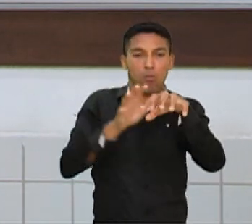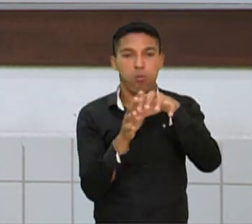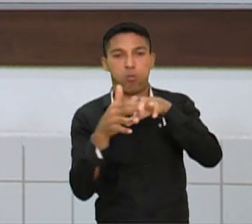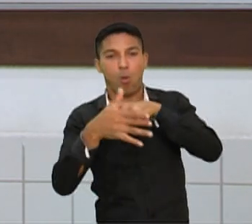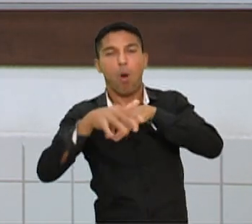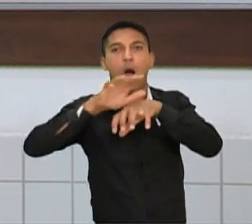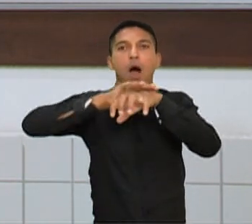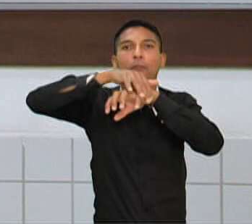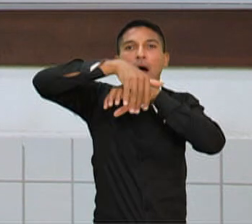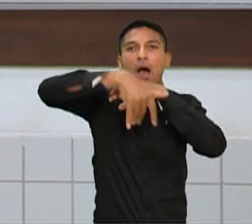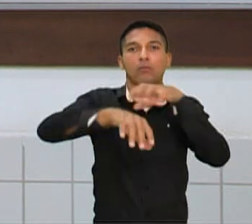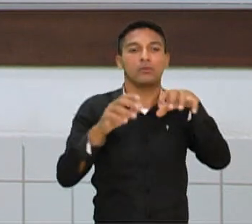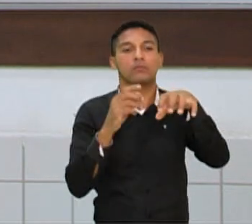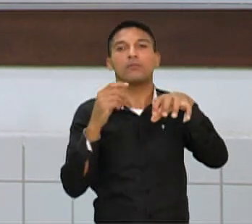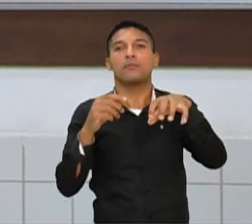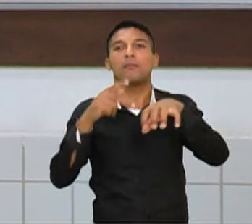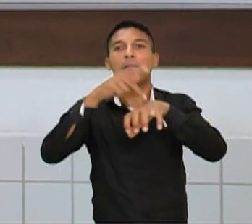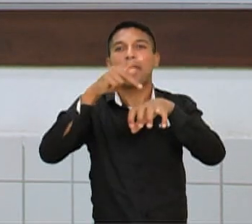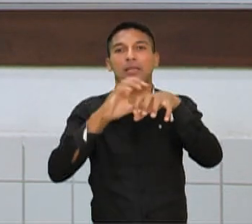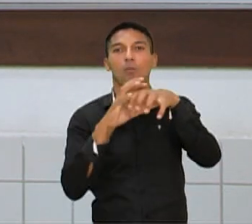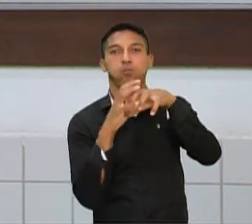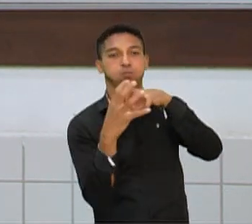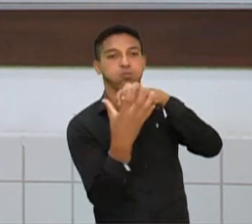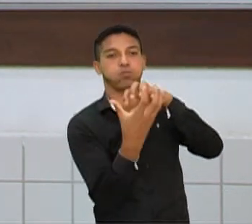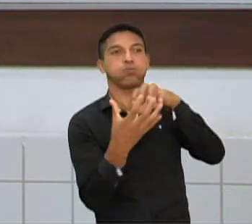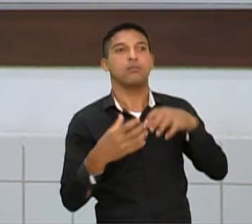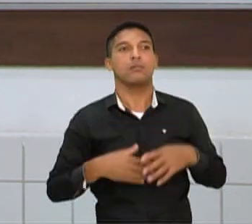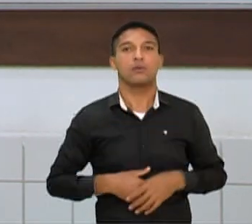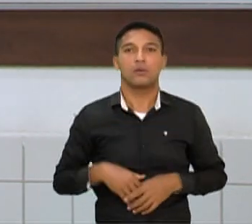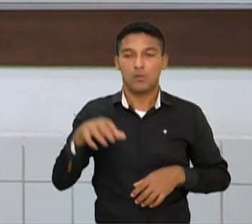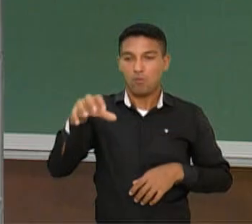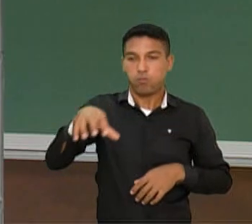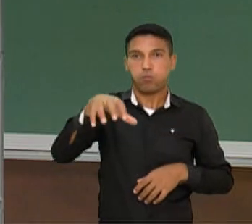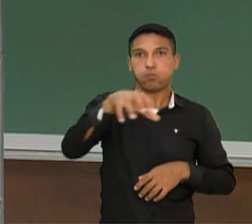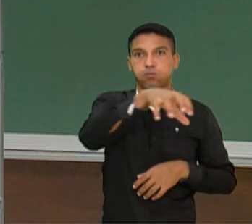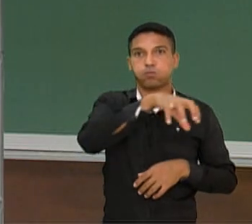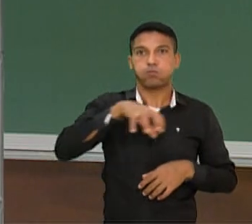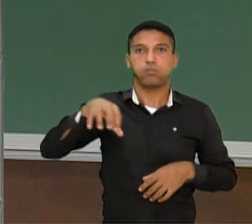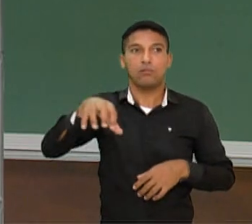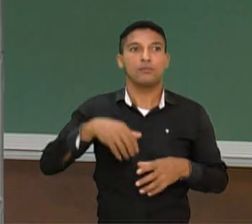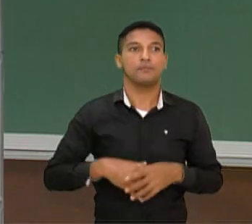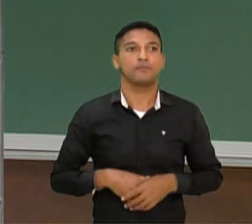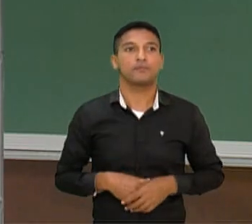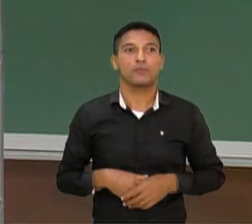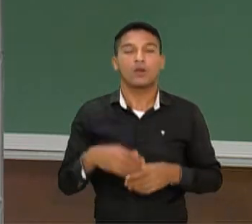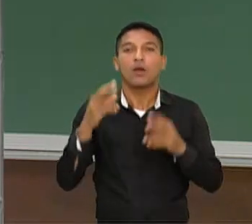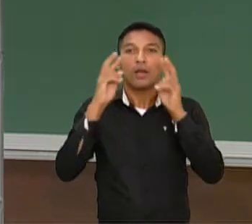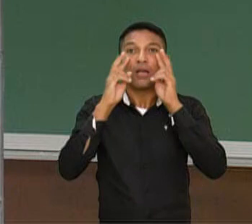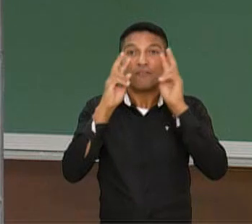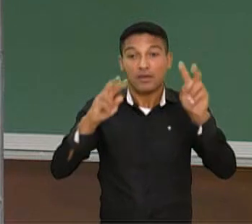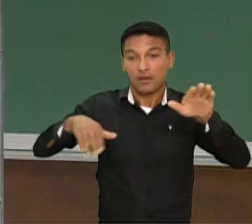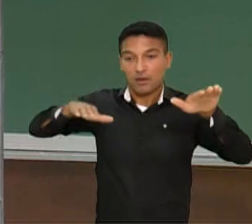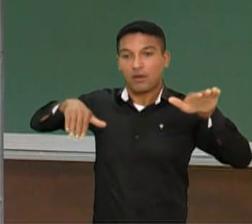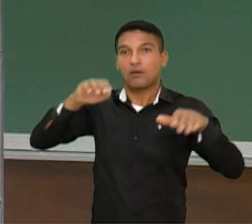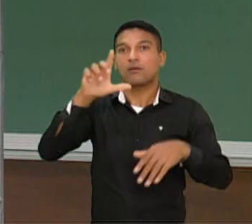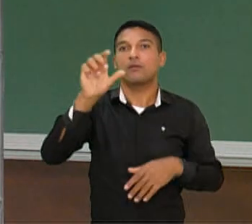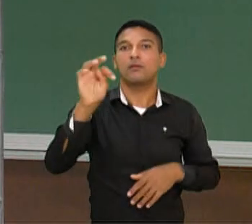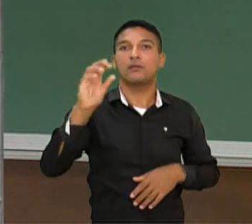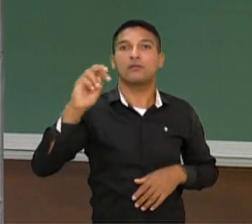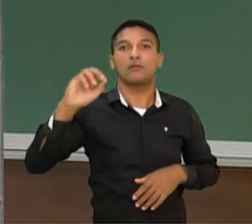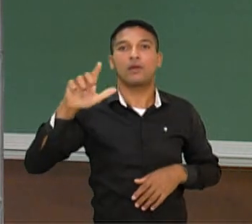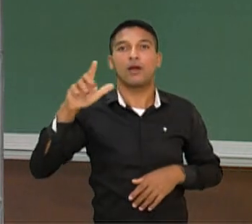região mais alta do nosso estado. Já olhando para o litoral, outra área de foco hoje em dia de